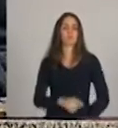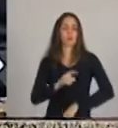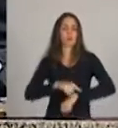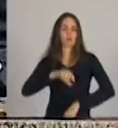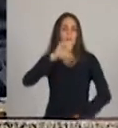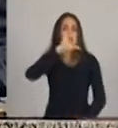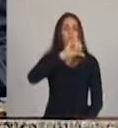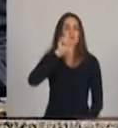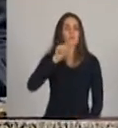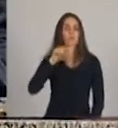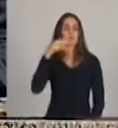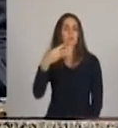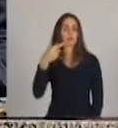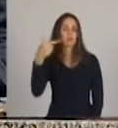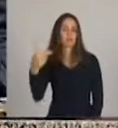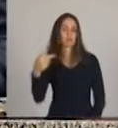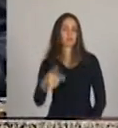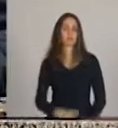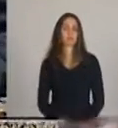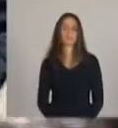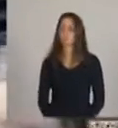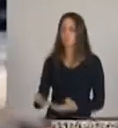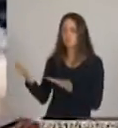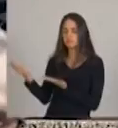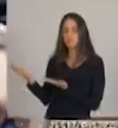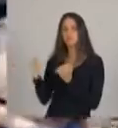Vossa Excelência está com a palavra, deputado.